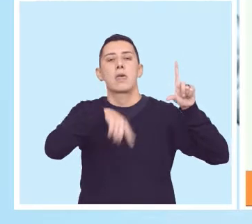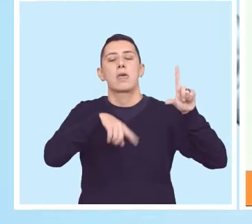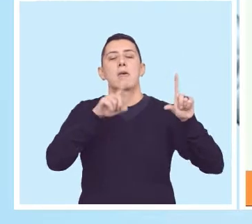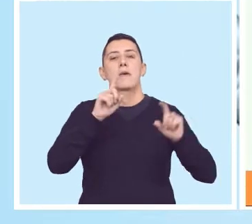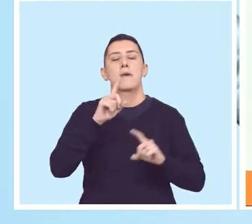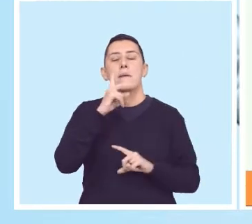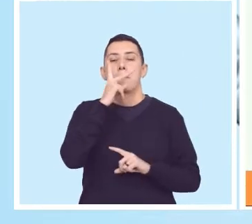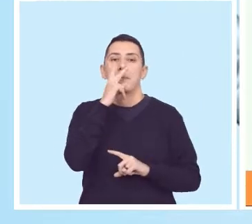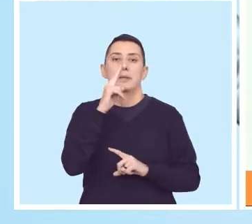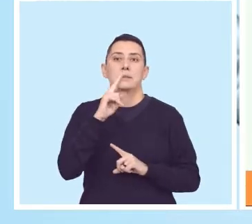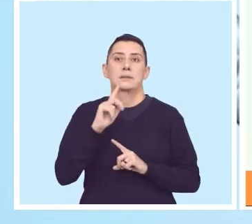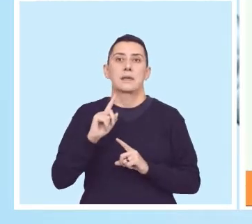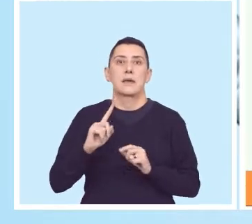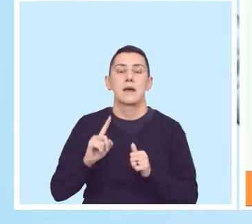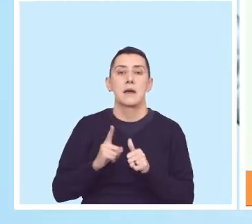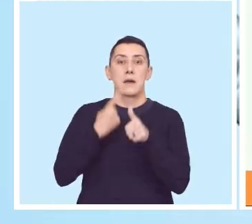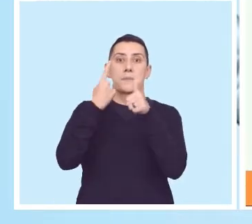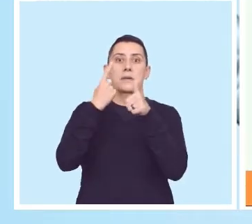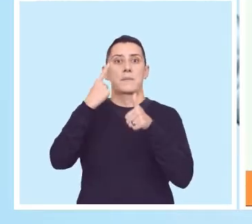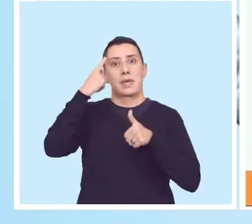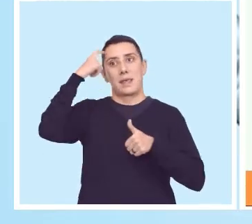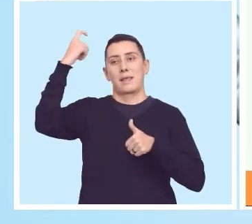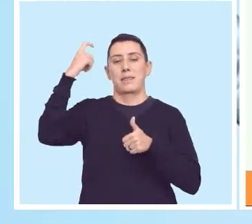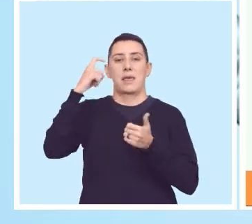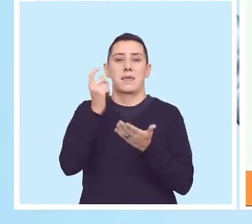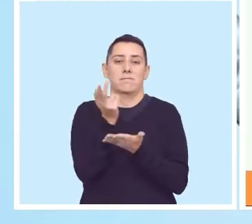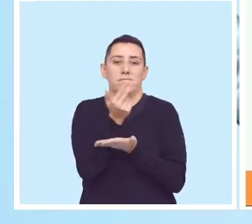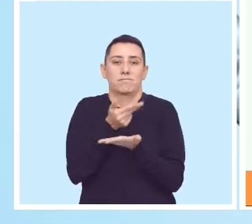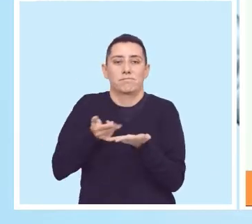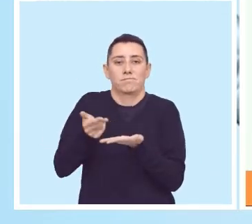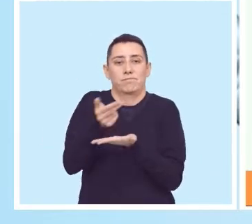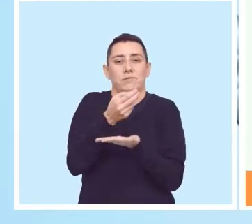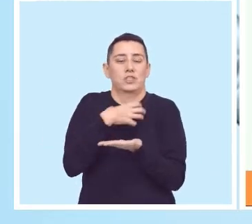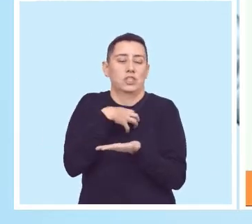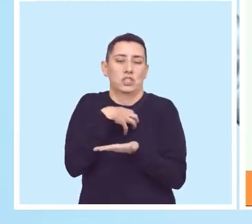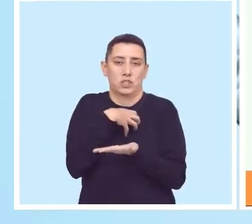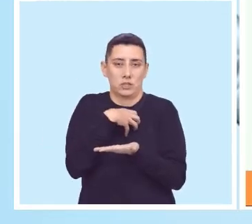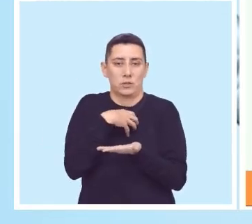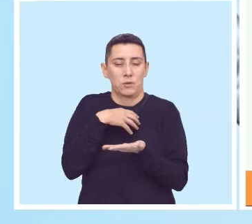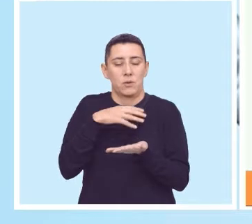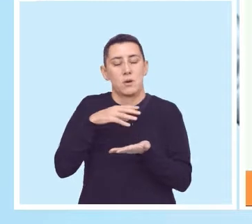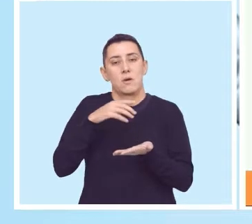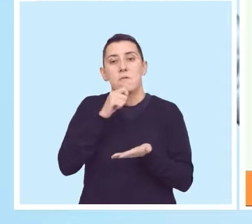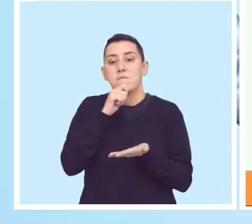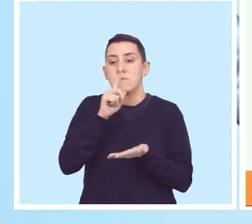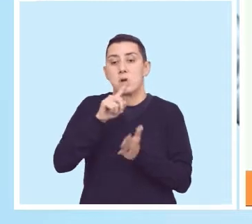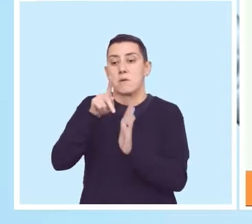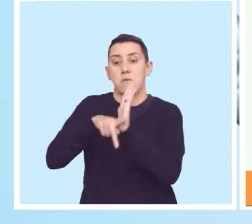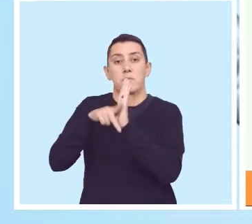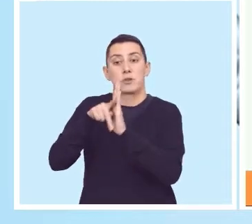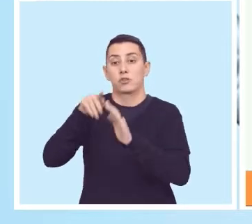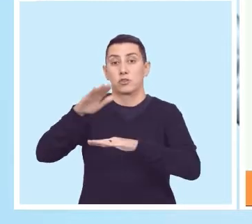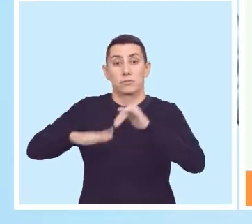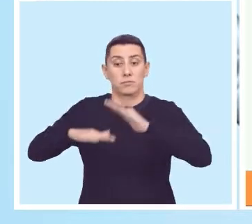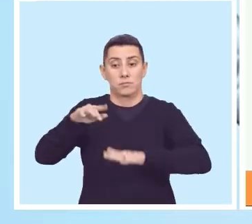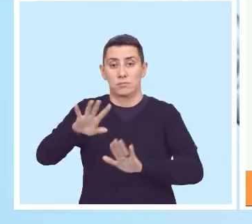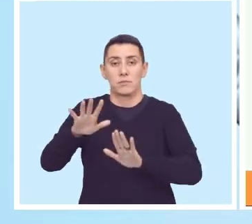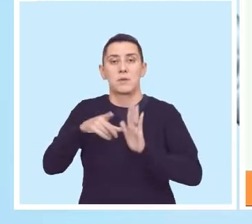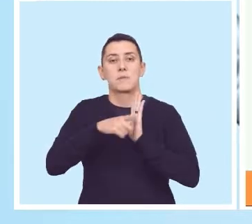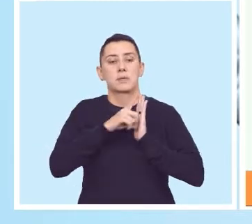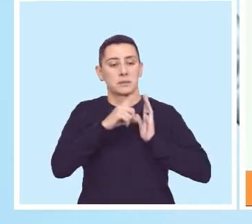1 das nossas ideias. Antes de nós iniciarmos a execução do projeto, nós pensamos nessa